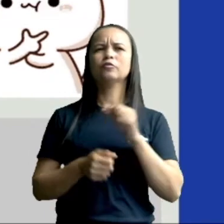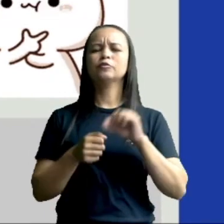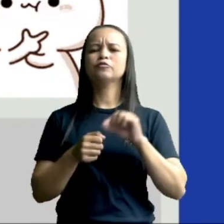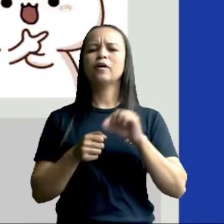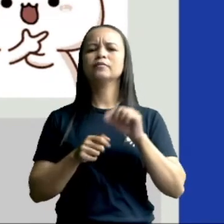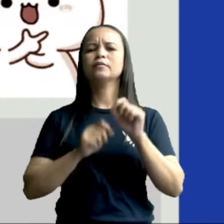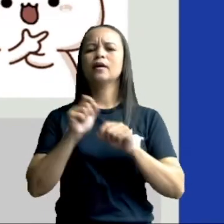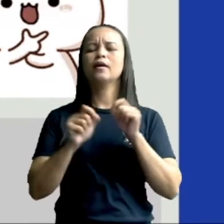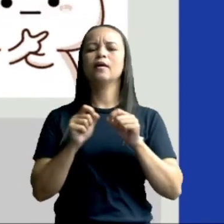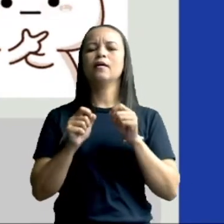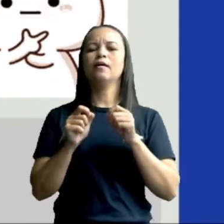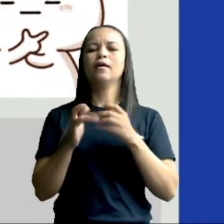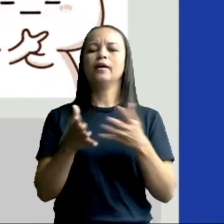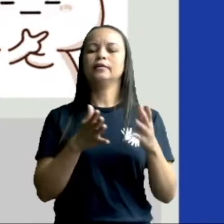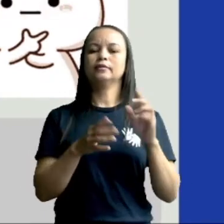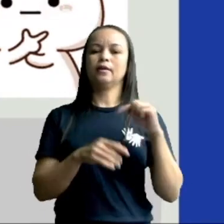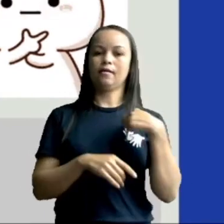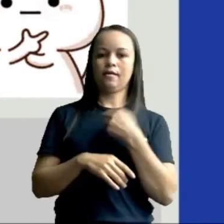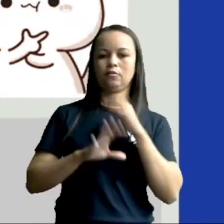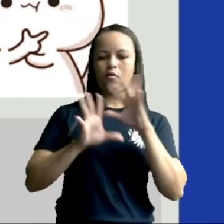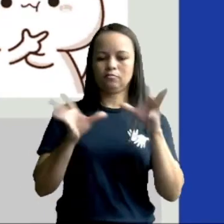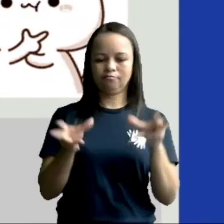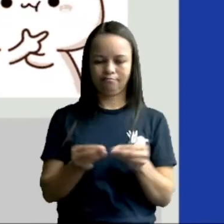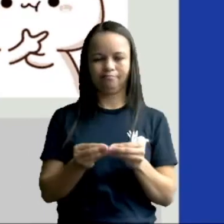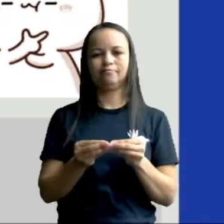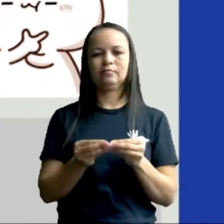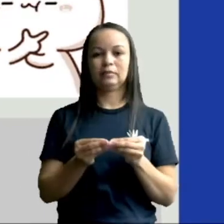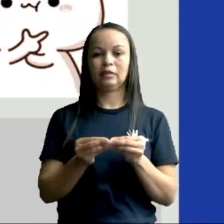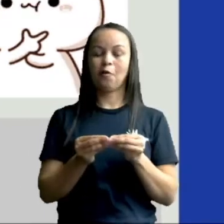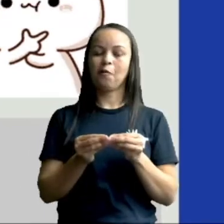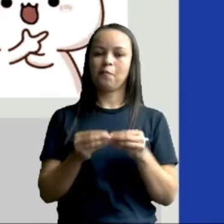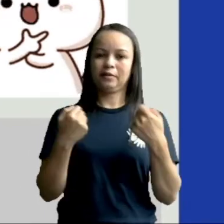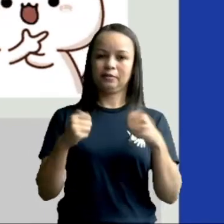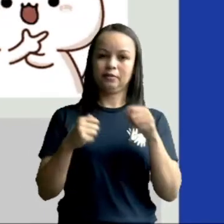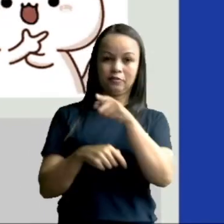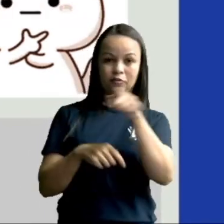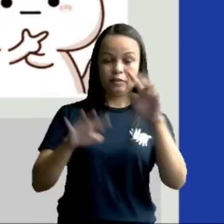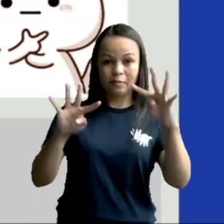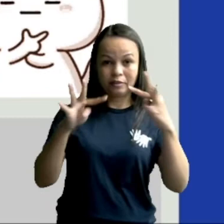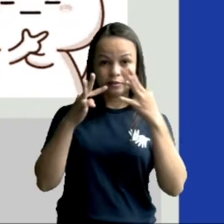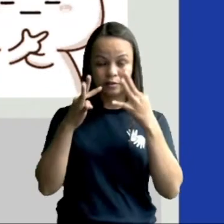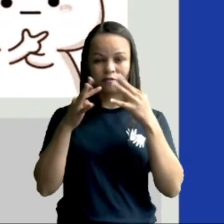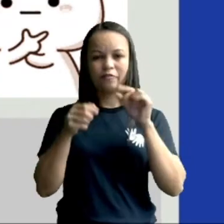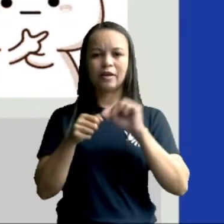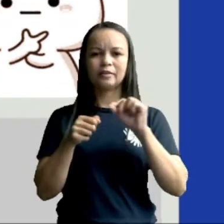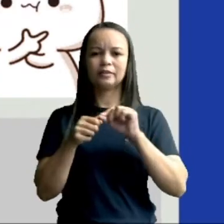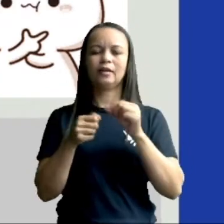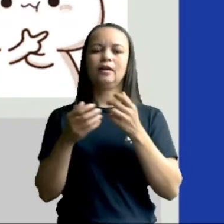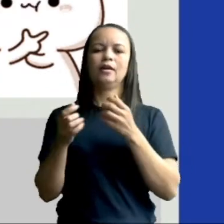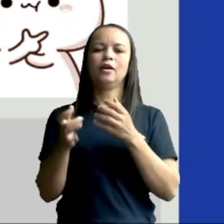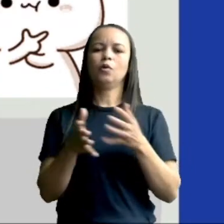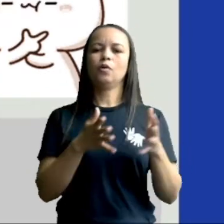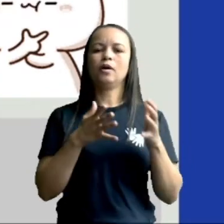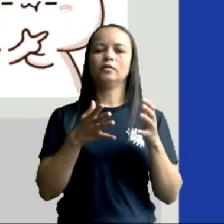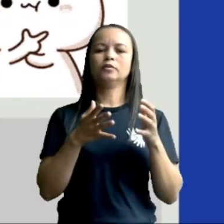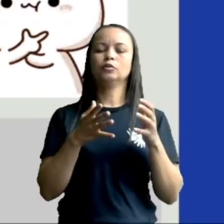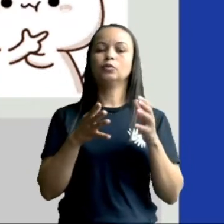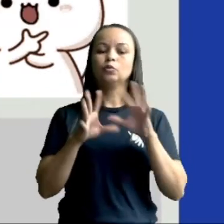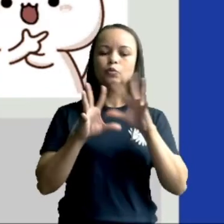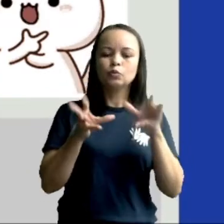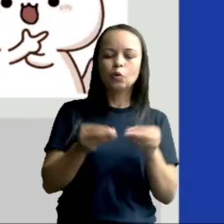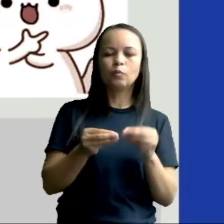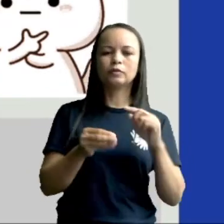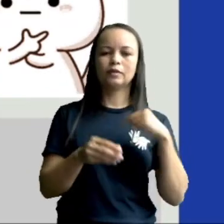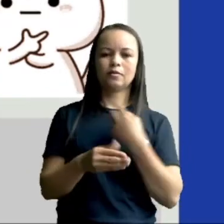fazer, será a nossa revisão. Então, eu preciso que vocês prestem bastante atenção, porque vai fazer um resumão sobre a nossa aula de hoje. Vídeo